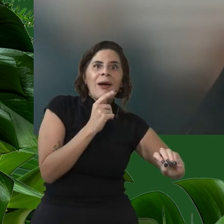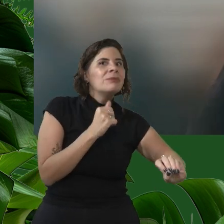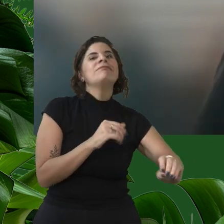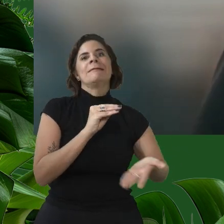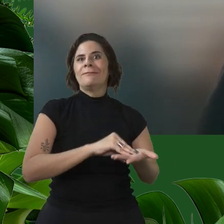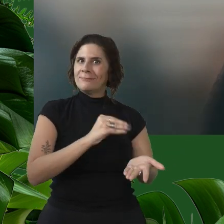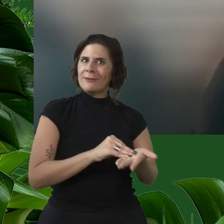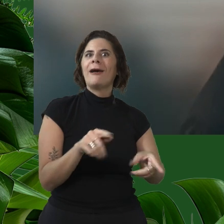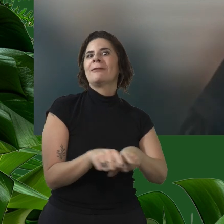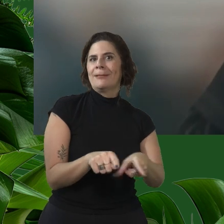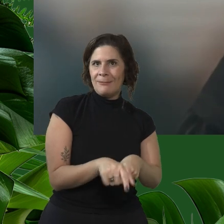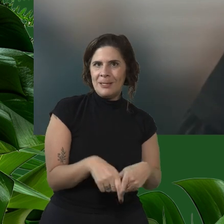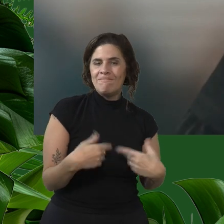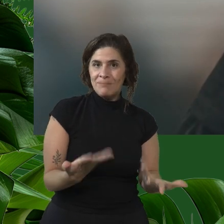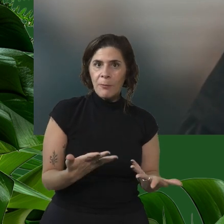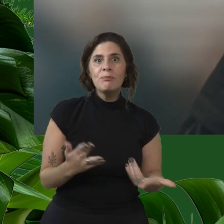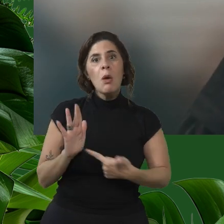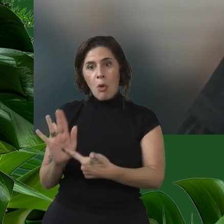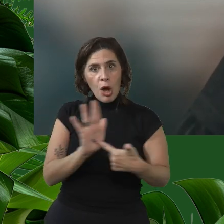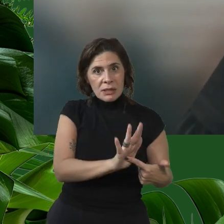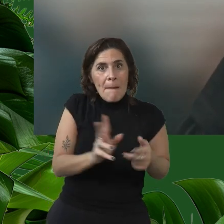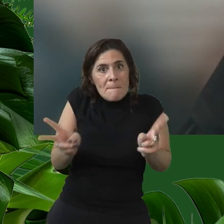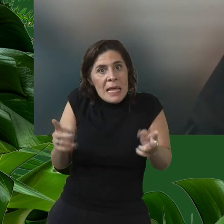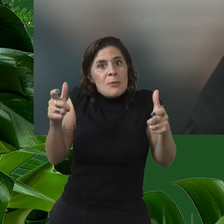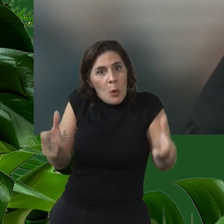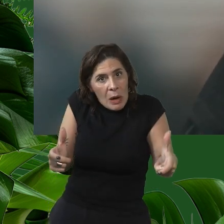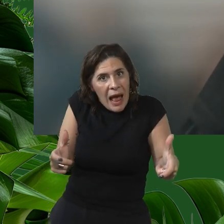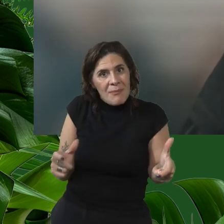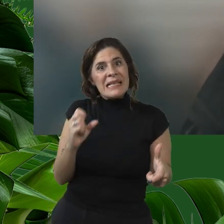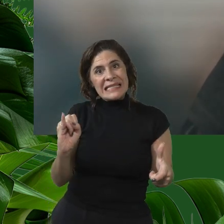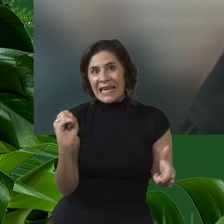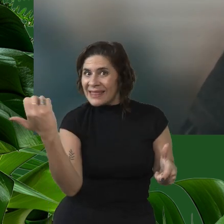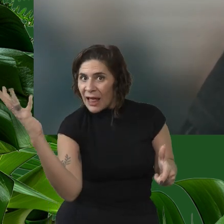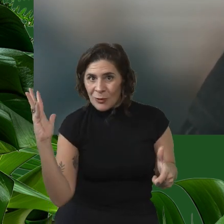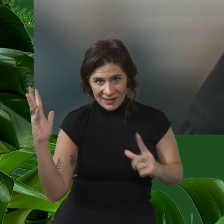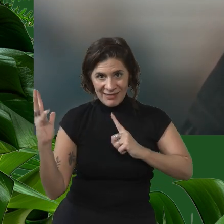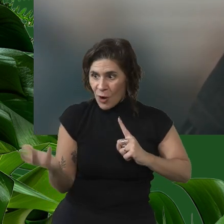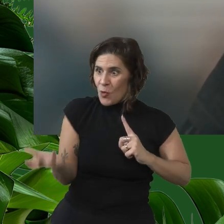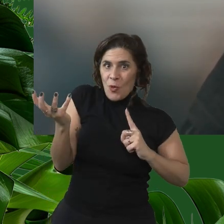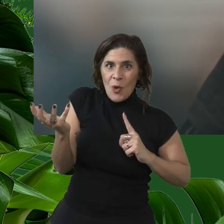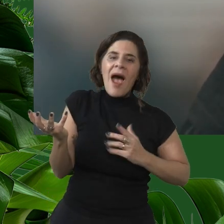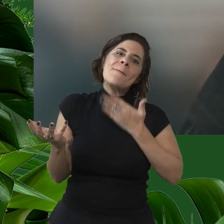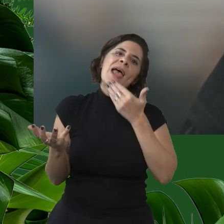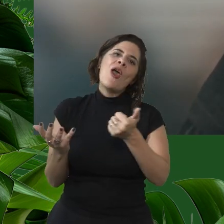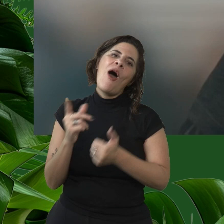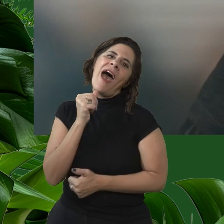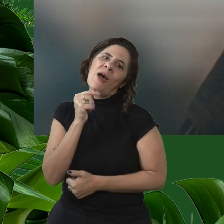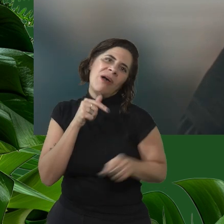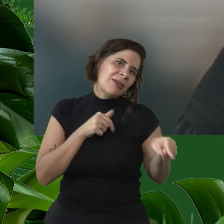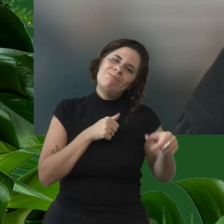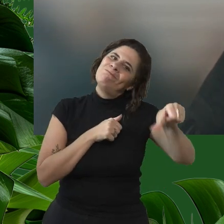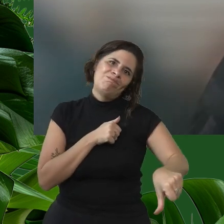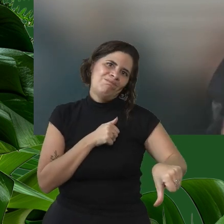traz, mostrando a importância gigantesca que a natureza tem para abastecimento público de água,